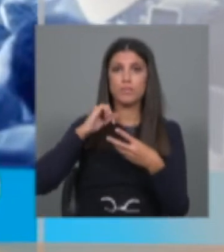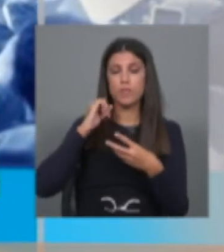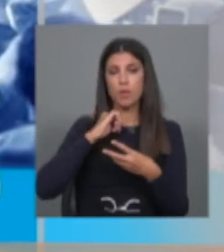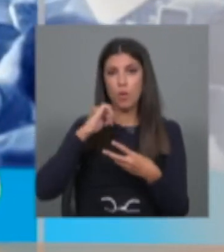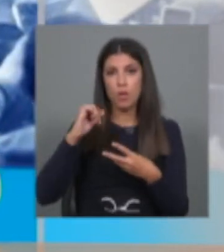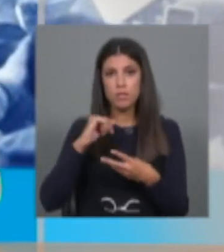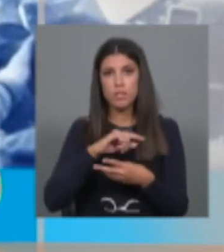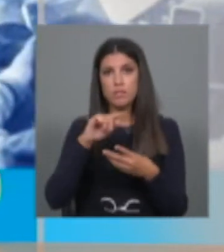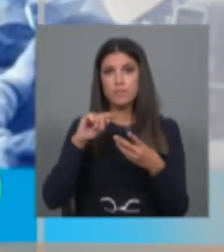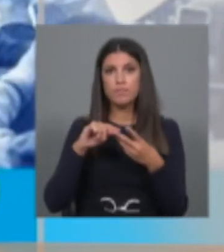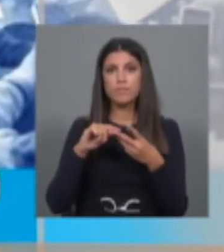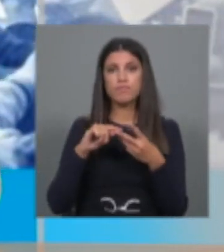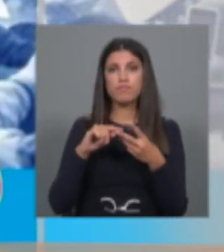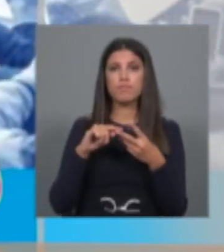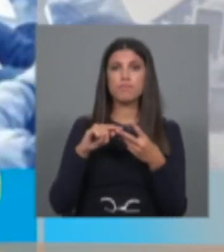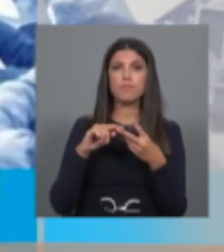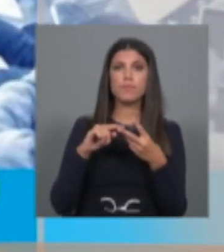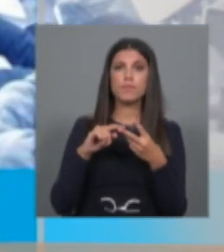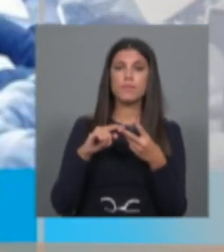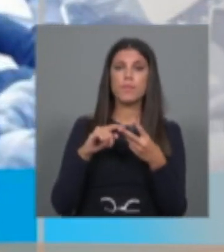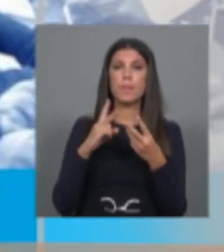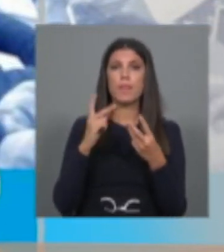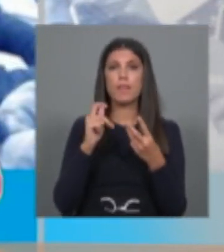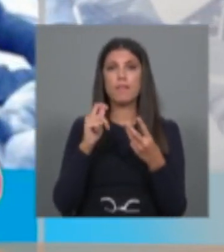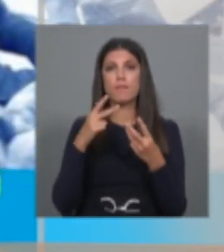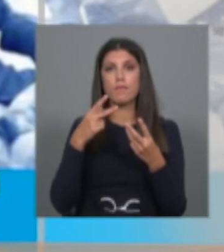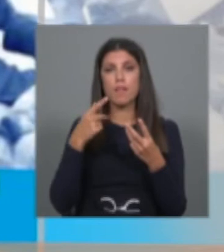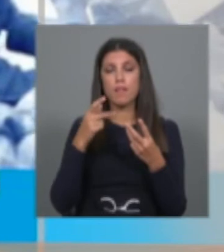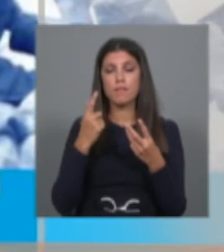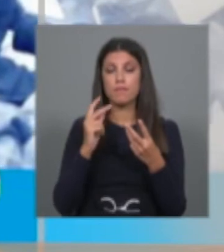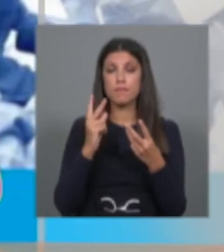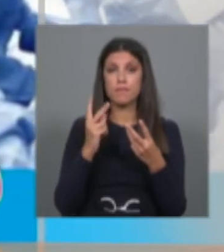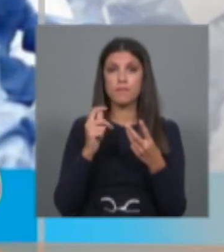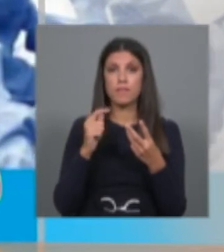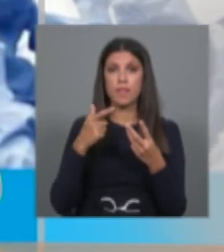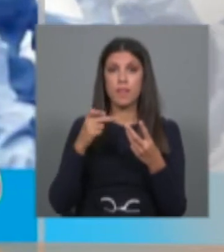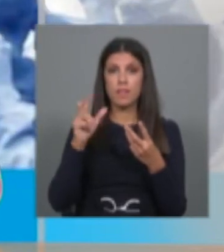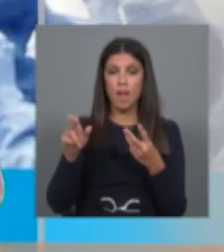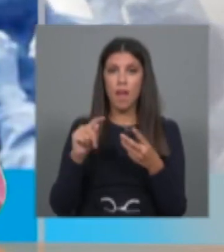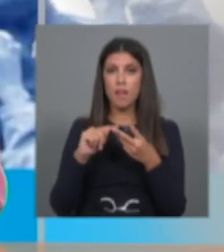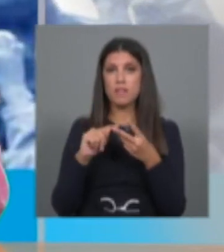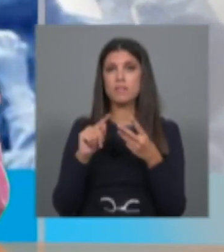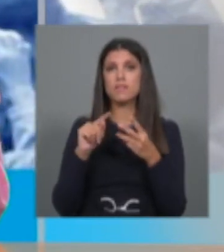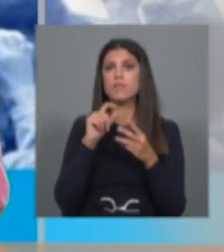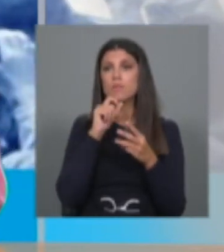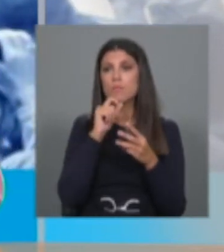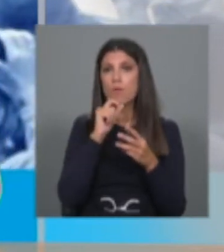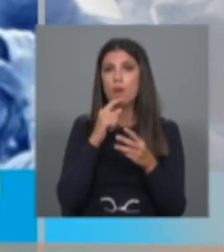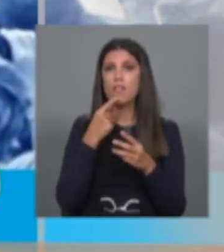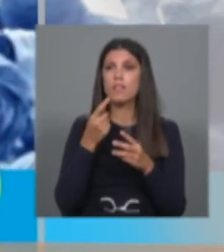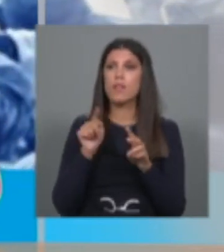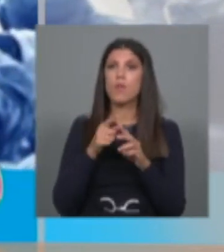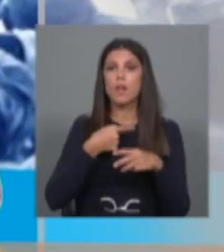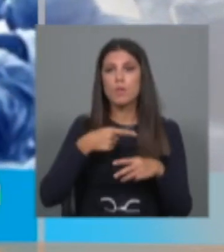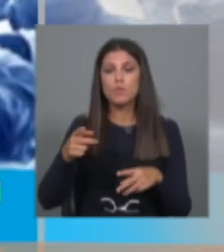ou vetar com veto político, e nesse caso o Parlamento depois pode reconfirmar